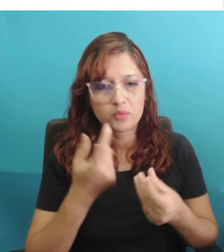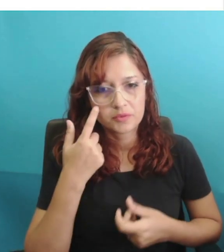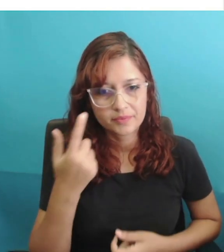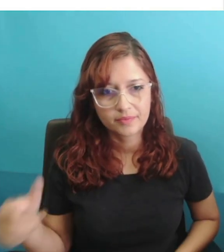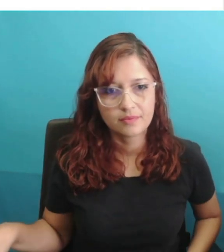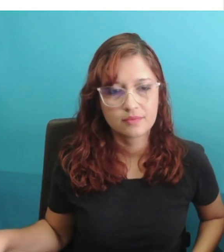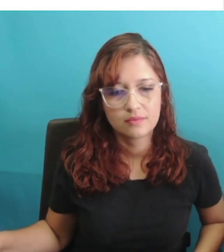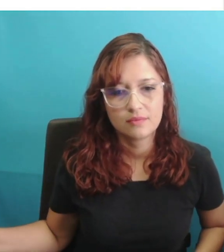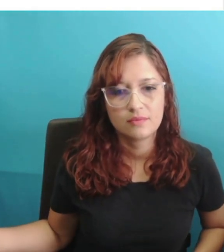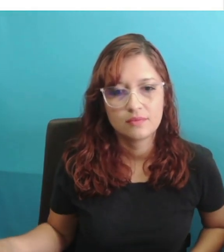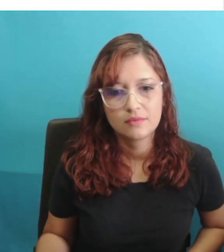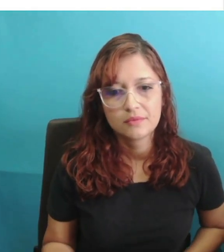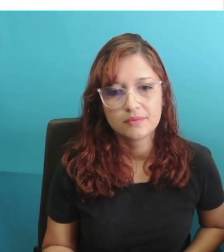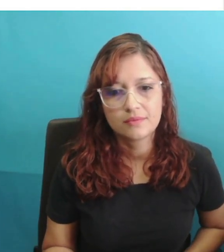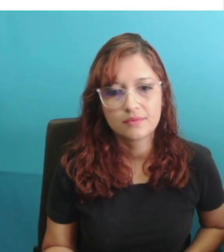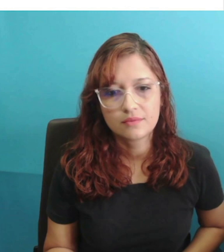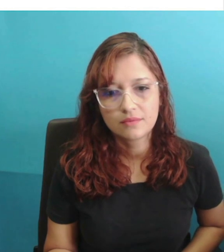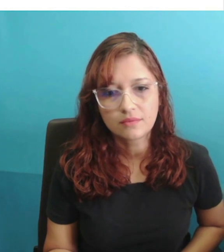um estado.